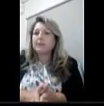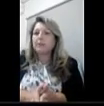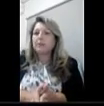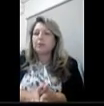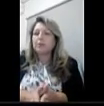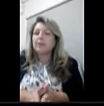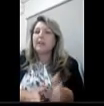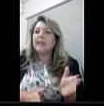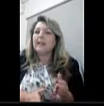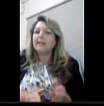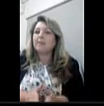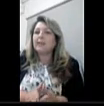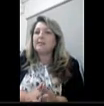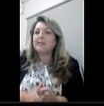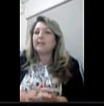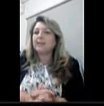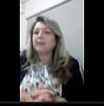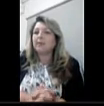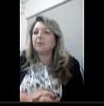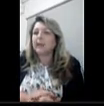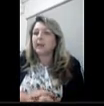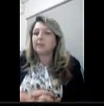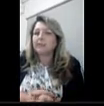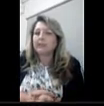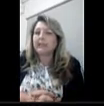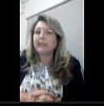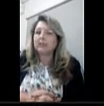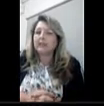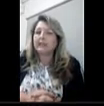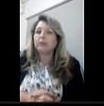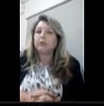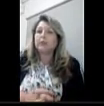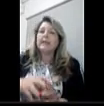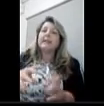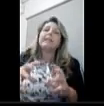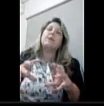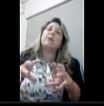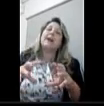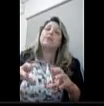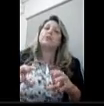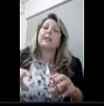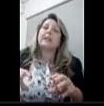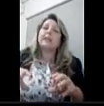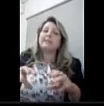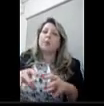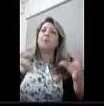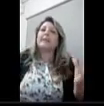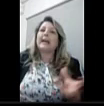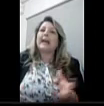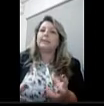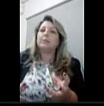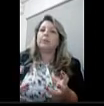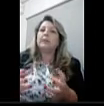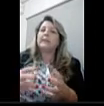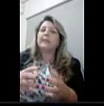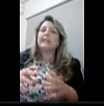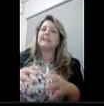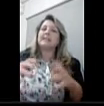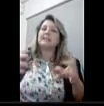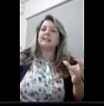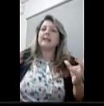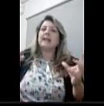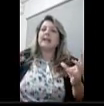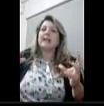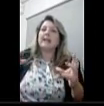15 minutos e depois ele não, acaba não treinando a leitura. Então, eu acho que esse combinado, né,